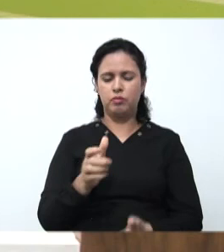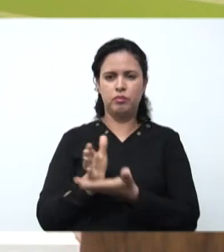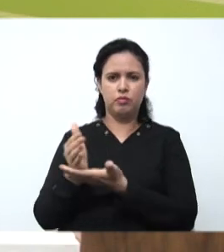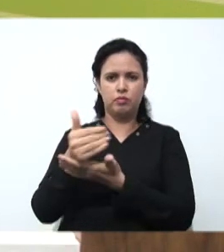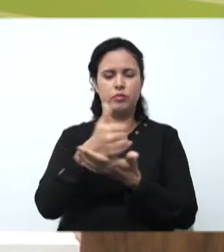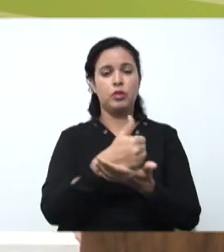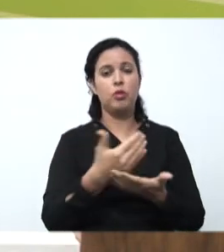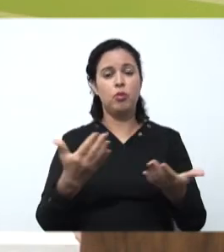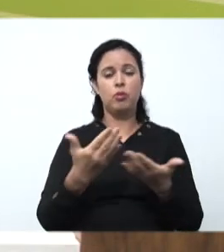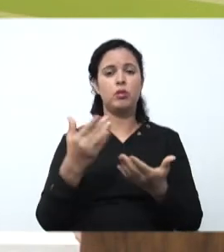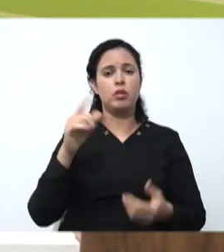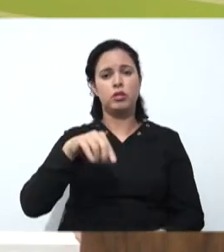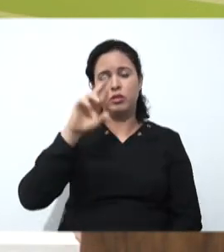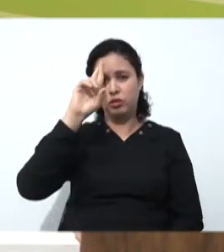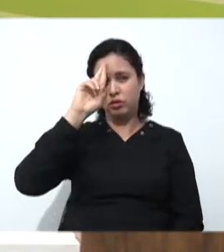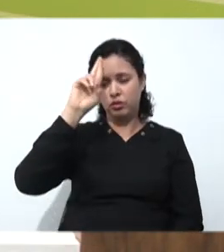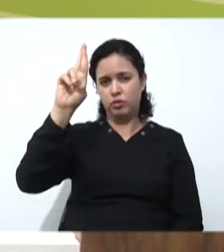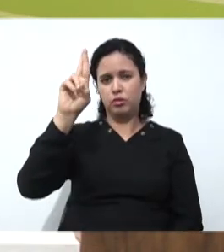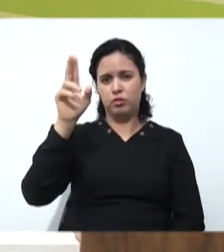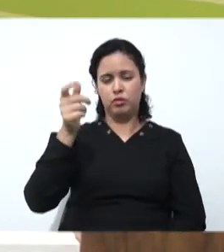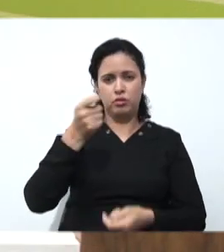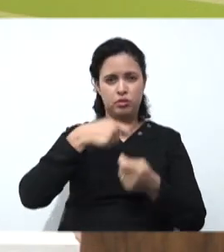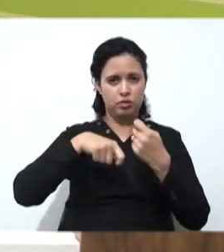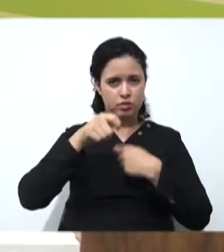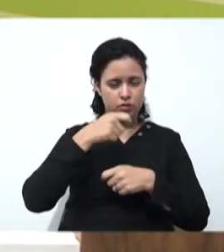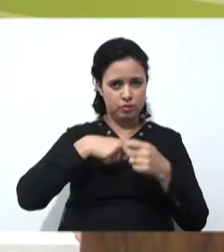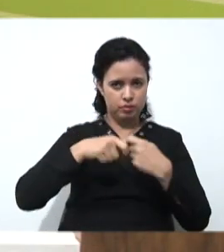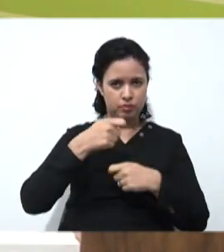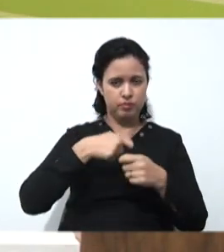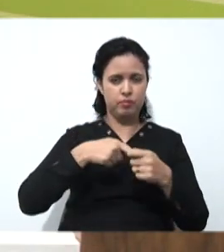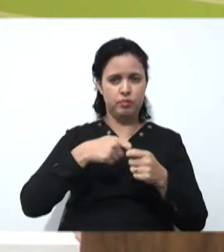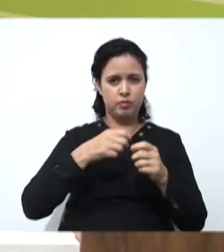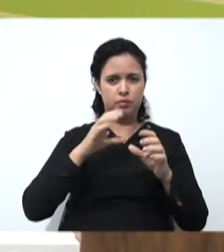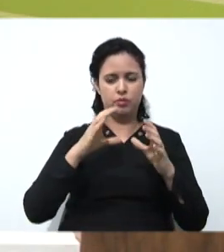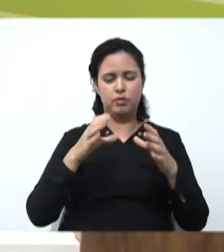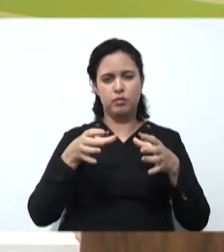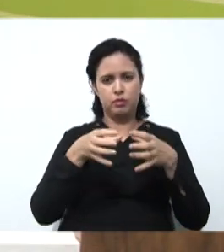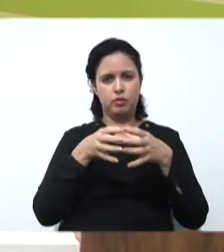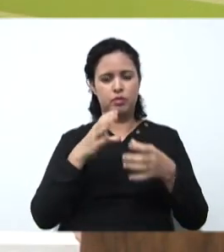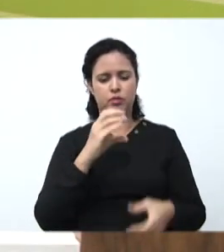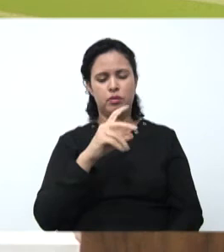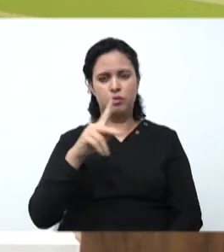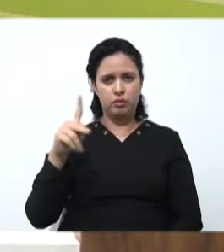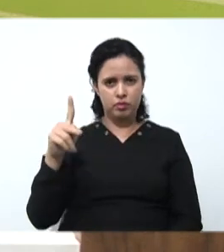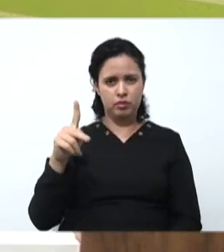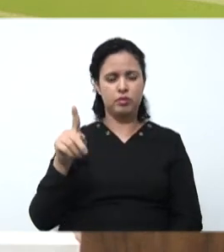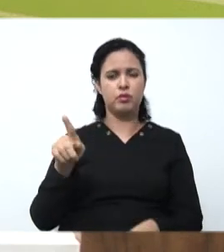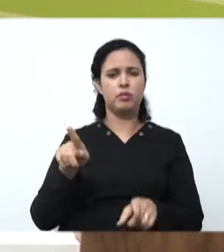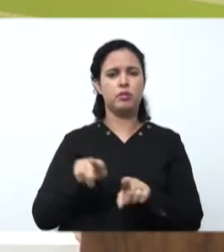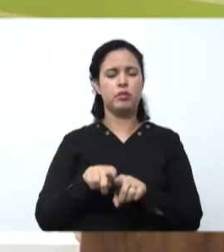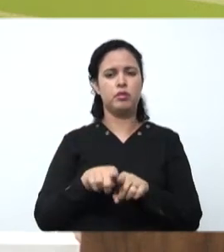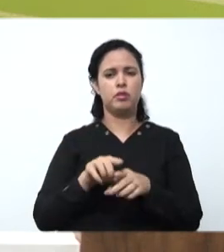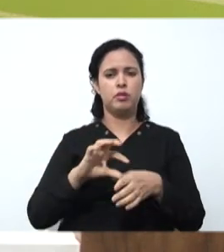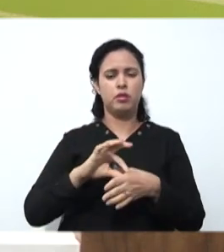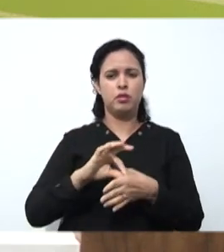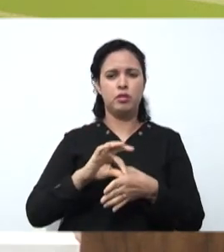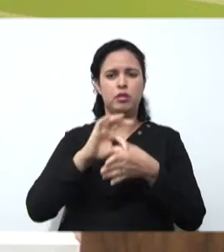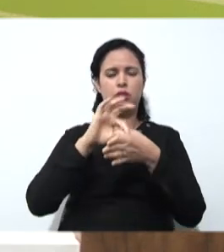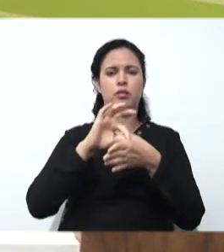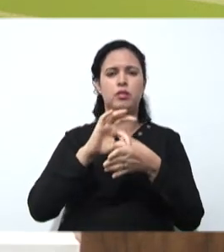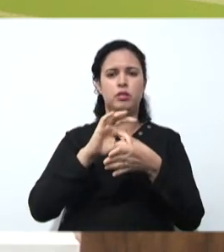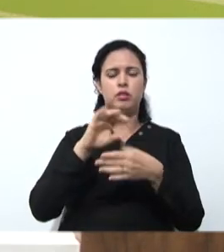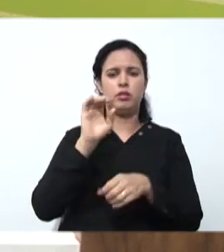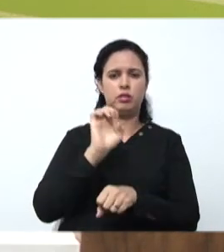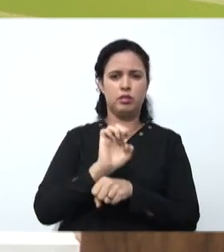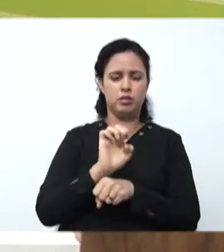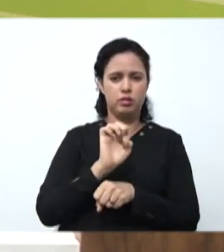diretor financeiro da cooperativa Catanorte. Além disso, ele é um dos líderes estadual e nacional